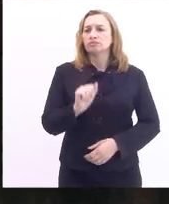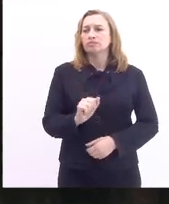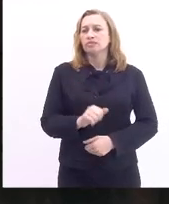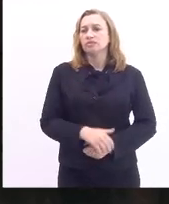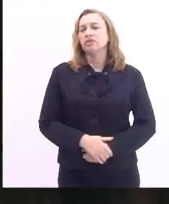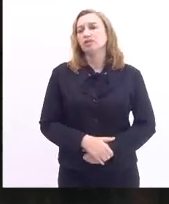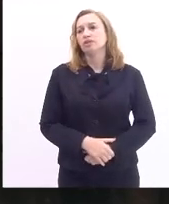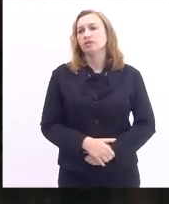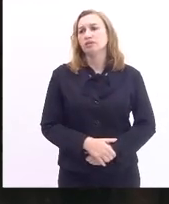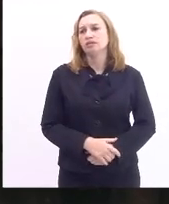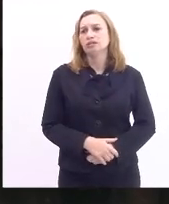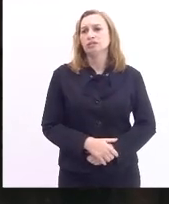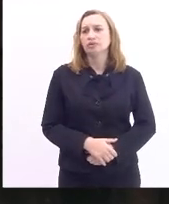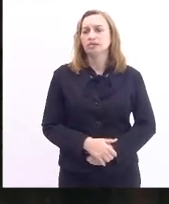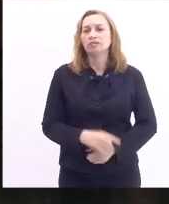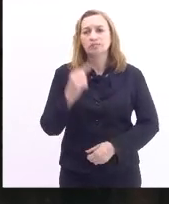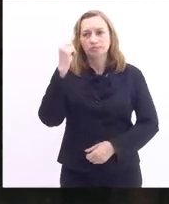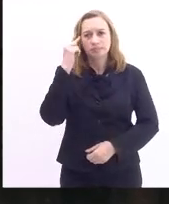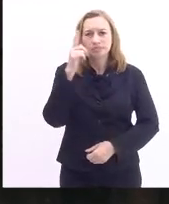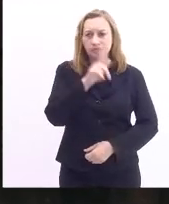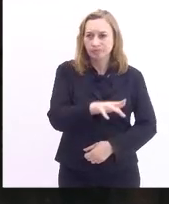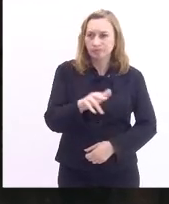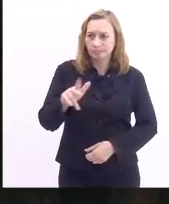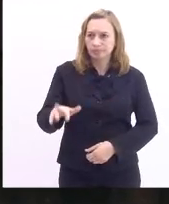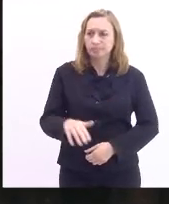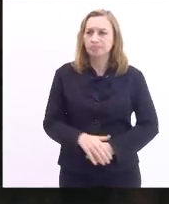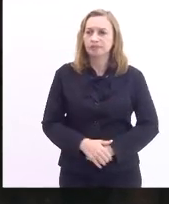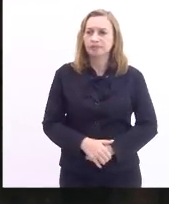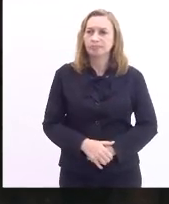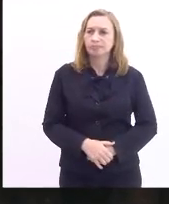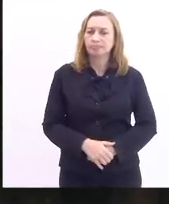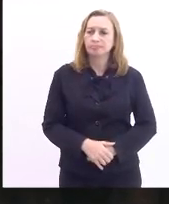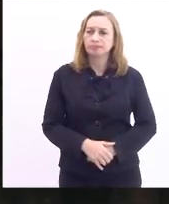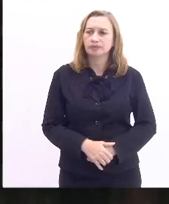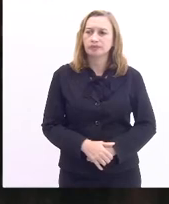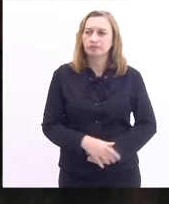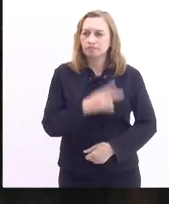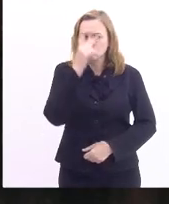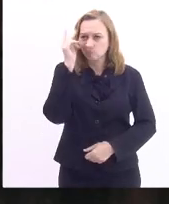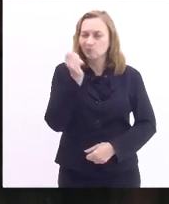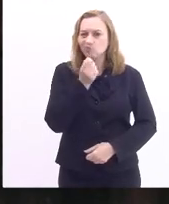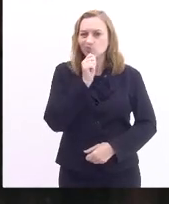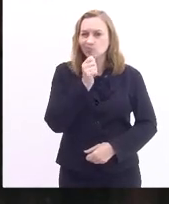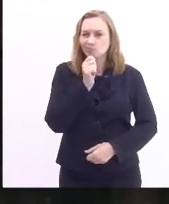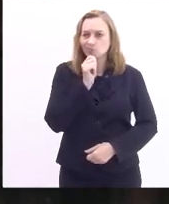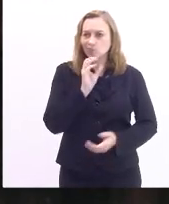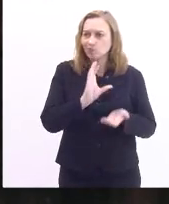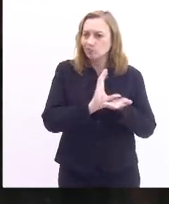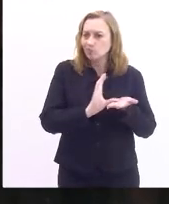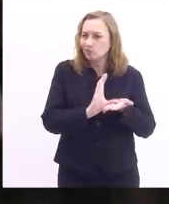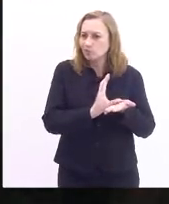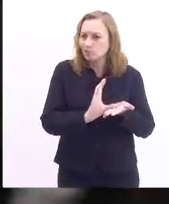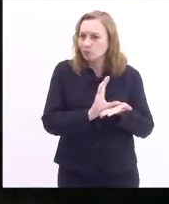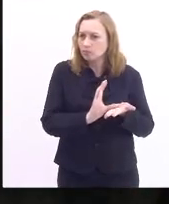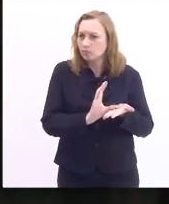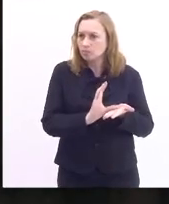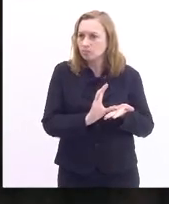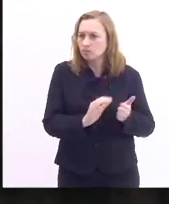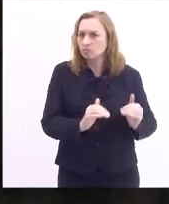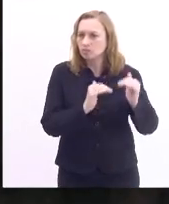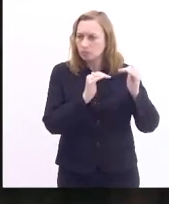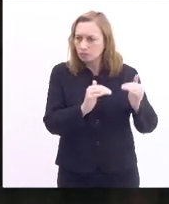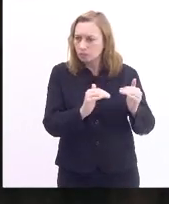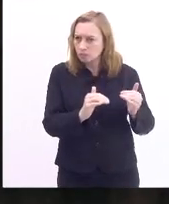voltar Que Nós pensamos diferentes e ninguém se tornou Conselheiro efetivo ou suplente